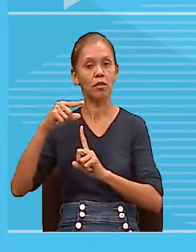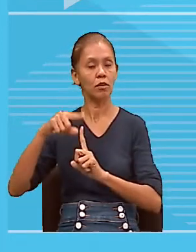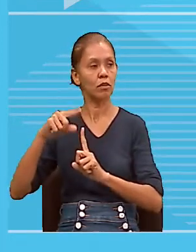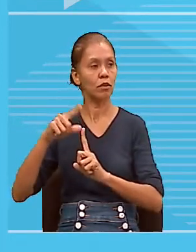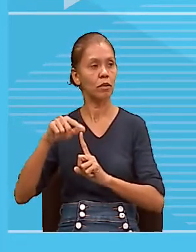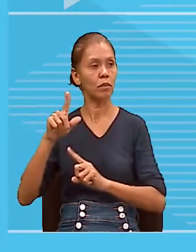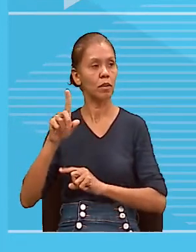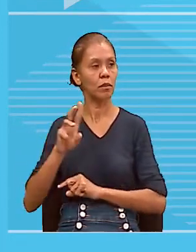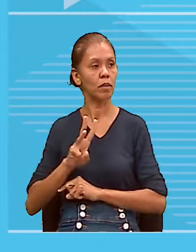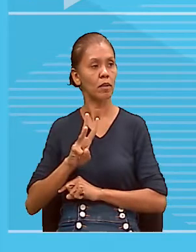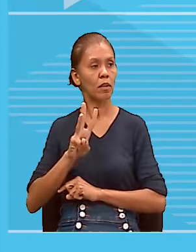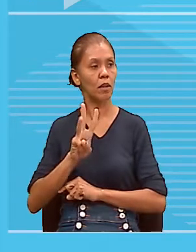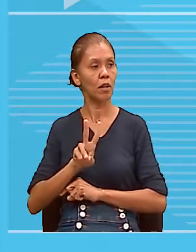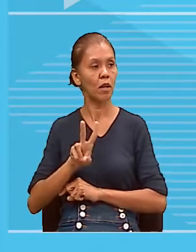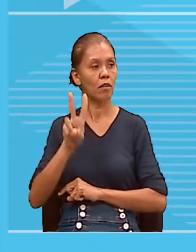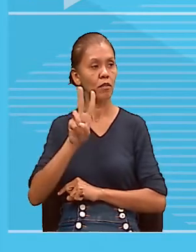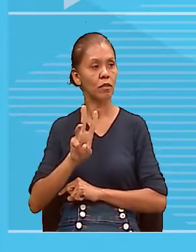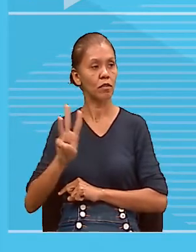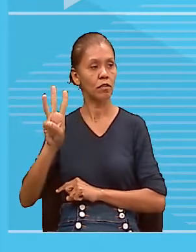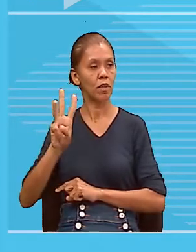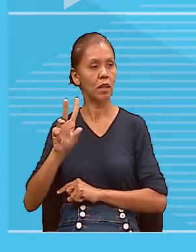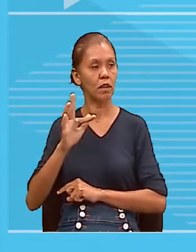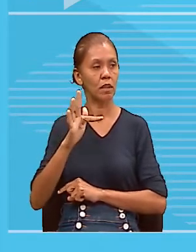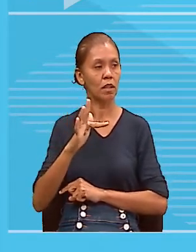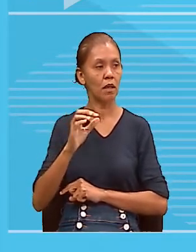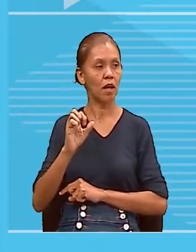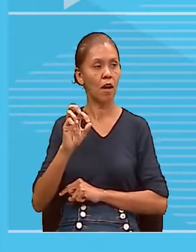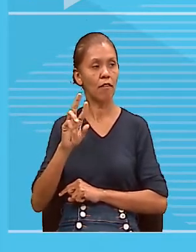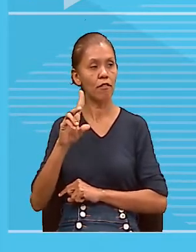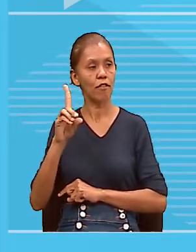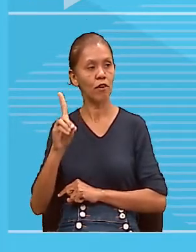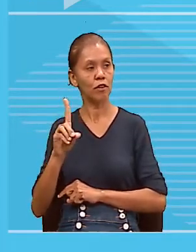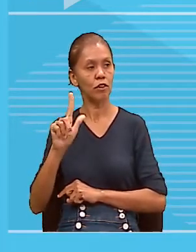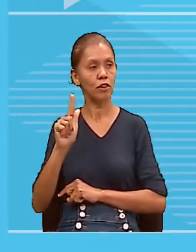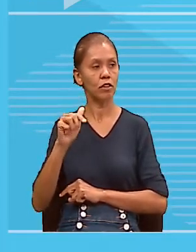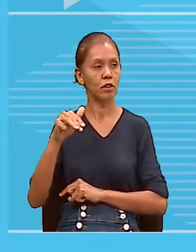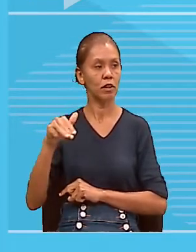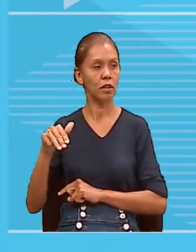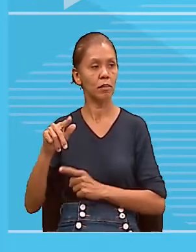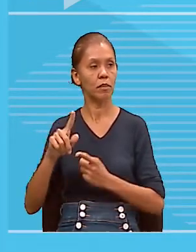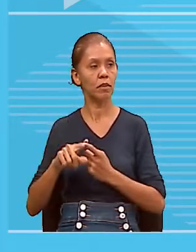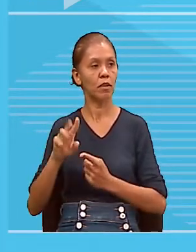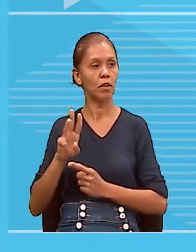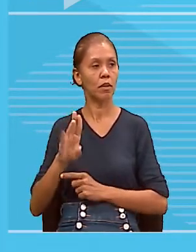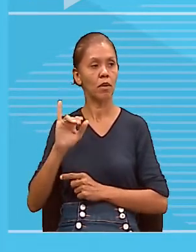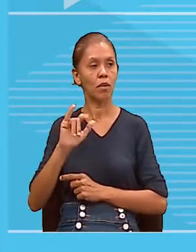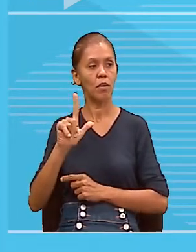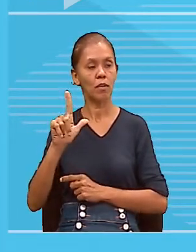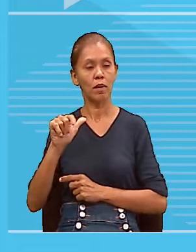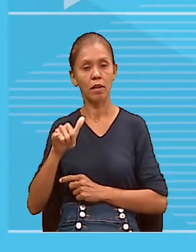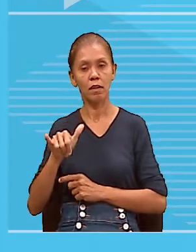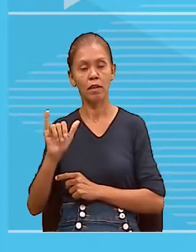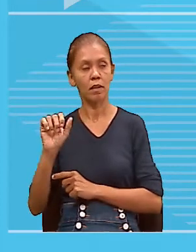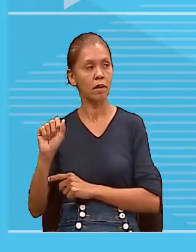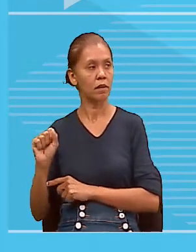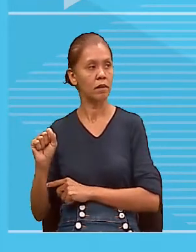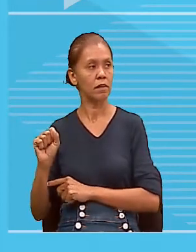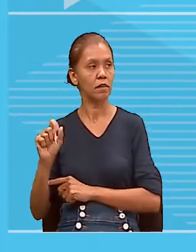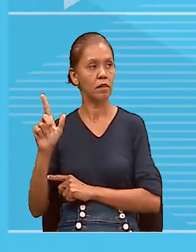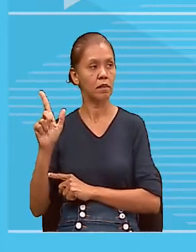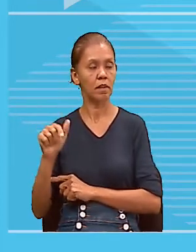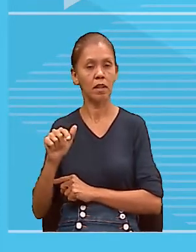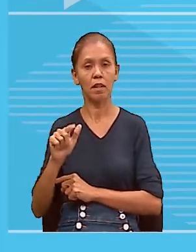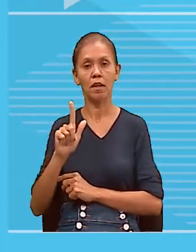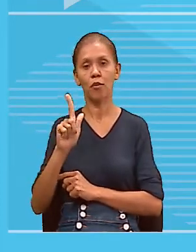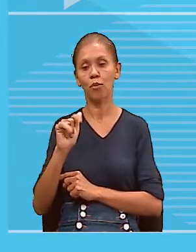a Ford Motors fabricava caminhões e depois comprou a Williams foi fabricar o Jeep